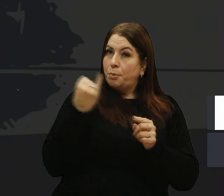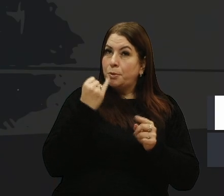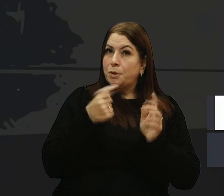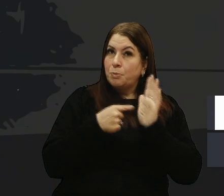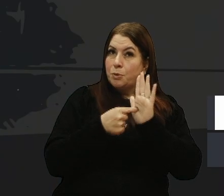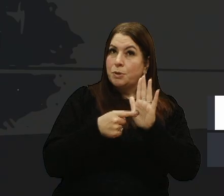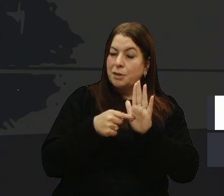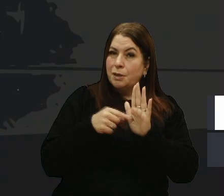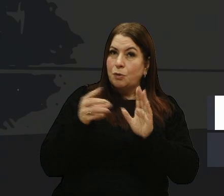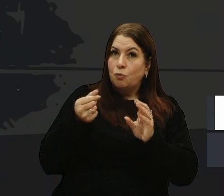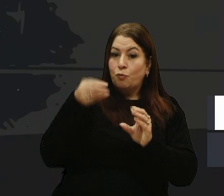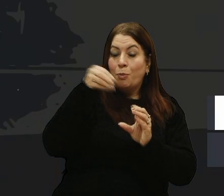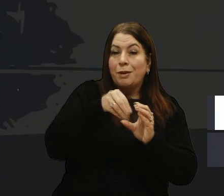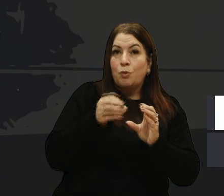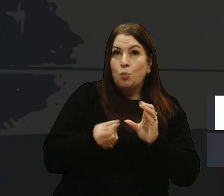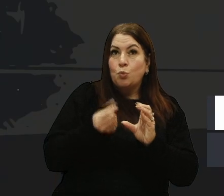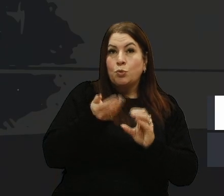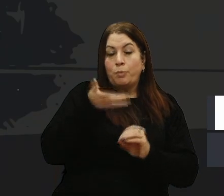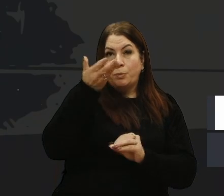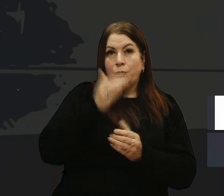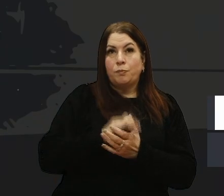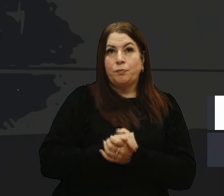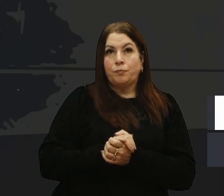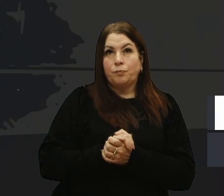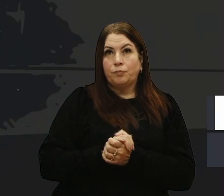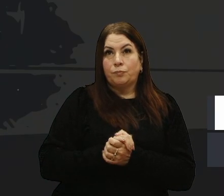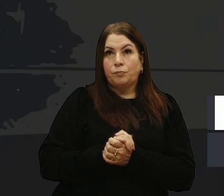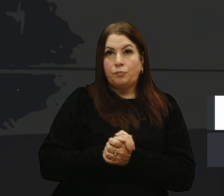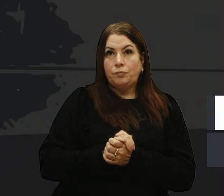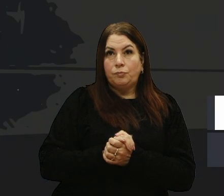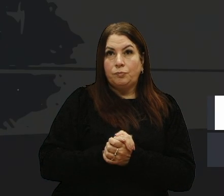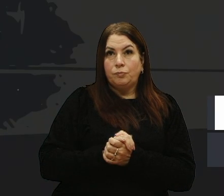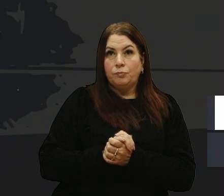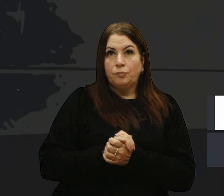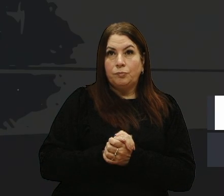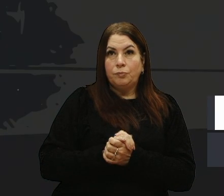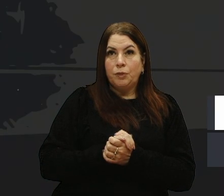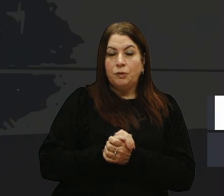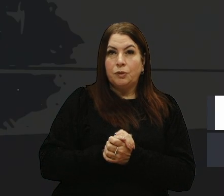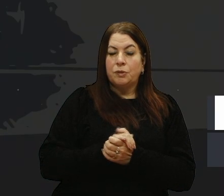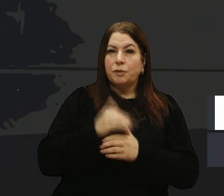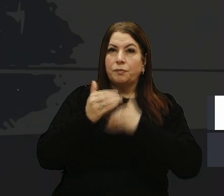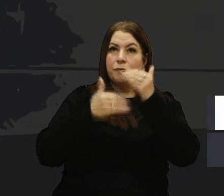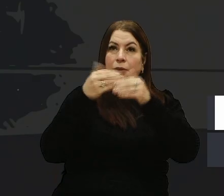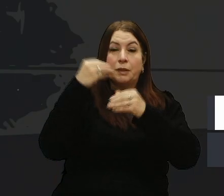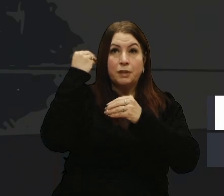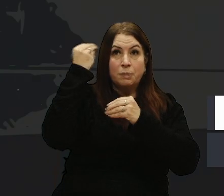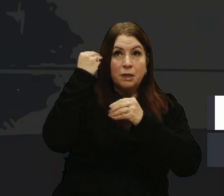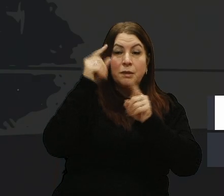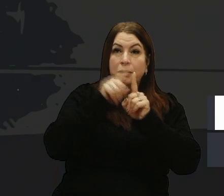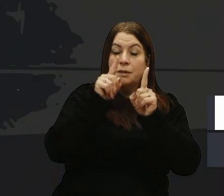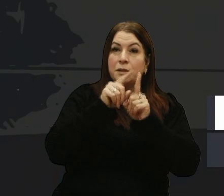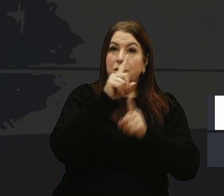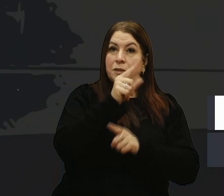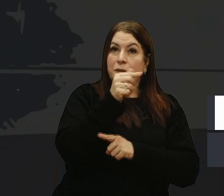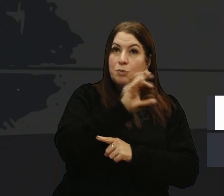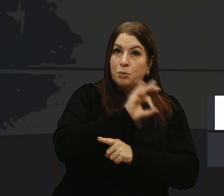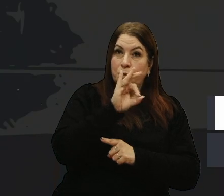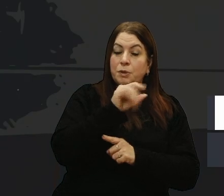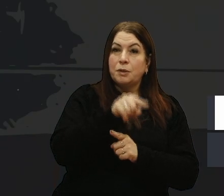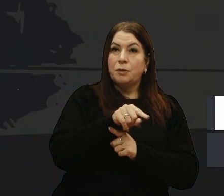importante repassar esse valor do ingresso, mas o custo aumentou muito. A evolução da experiência, aí, então,